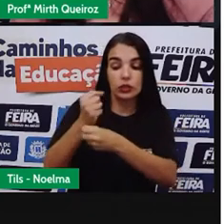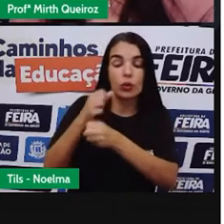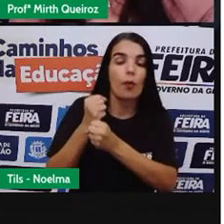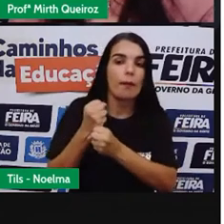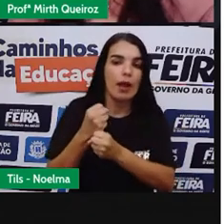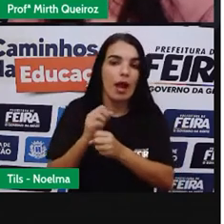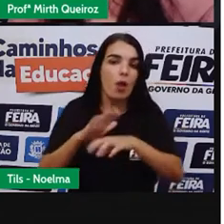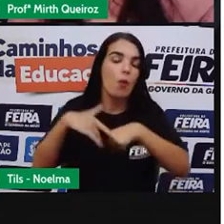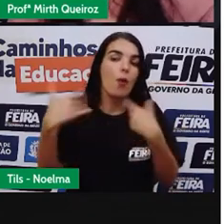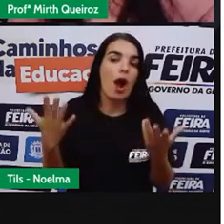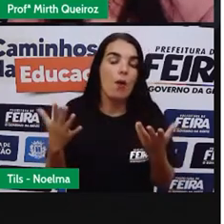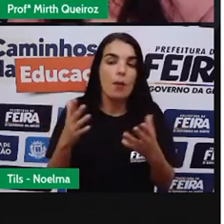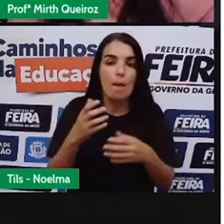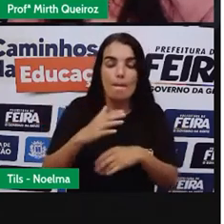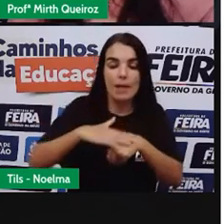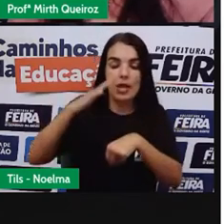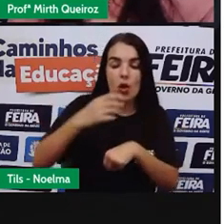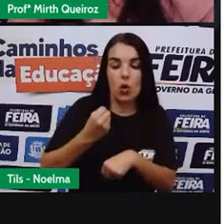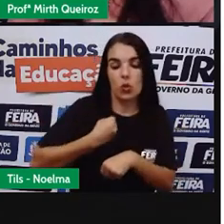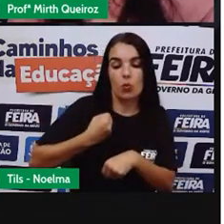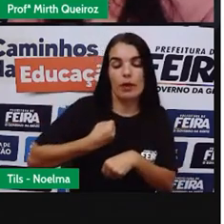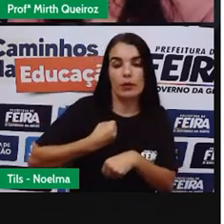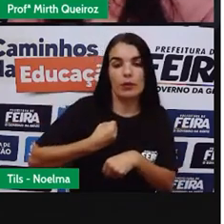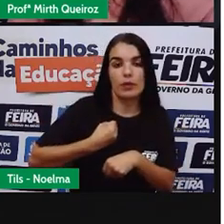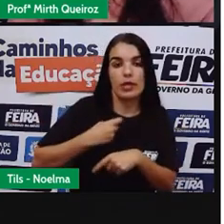Um minuto para vocês responderem, certo?